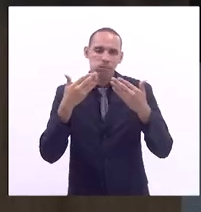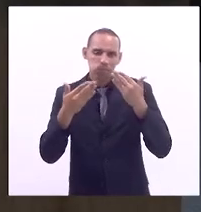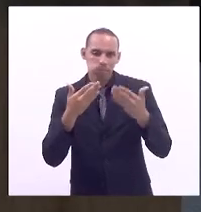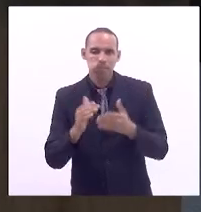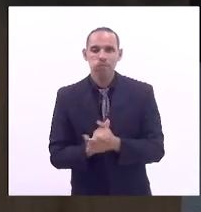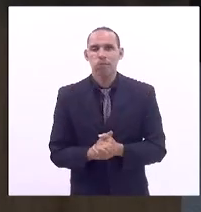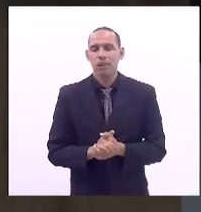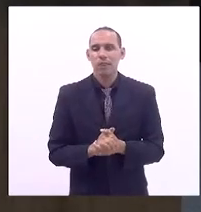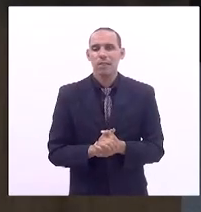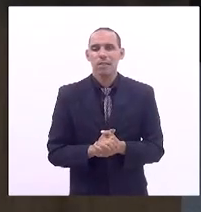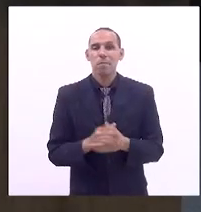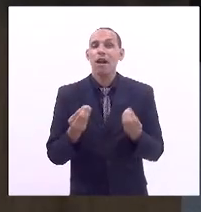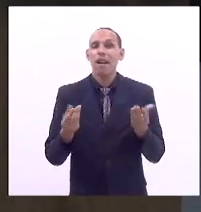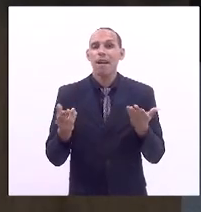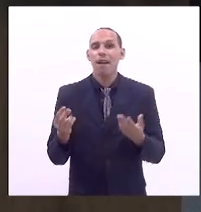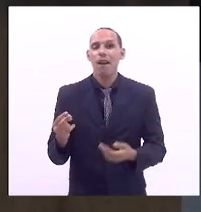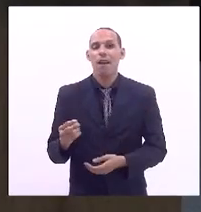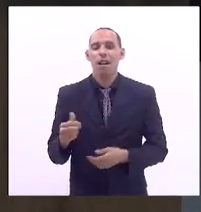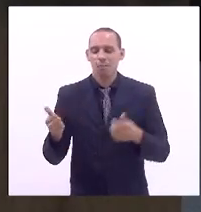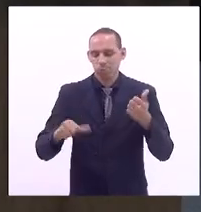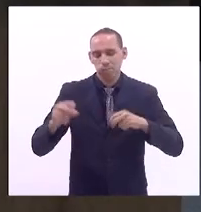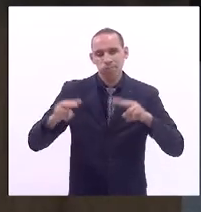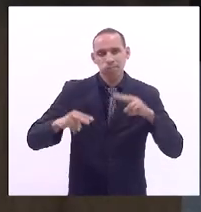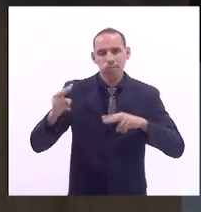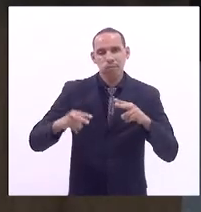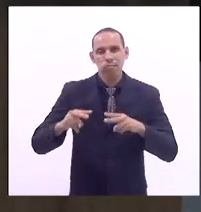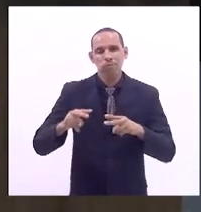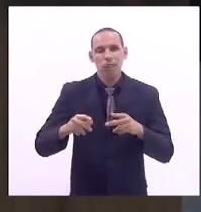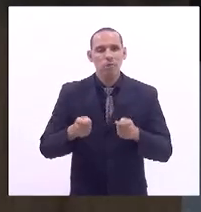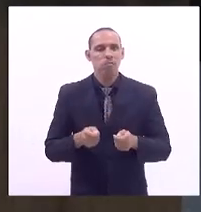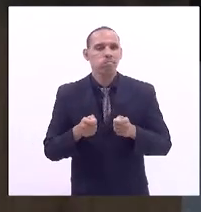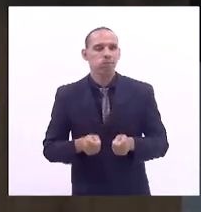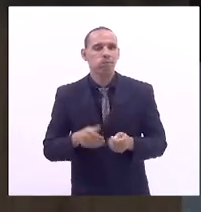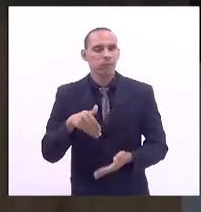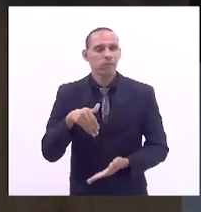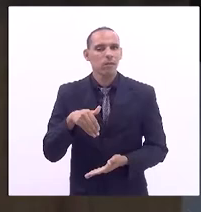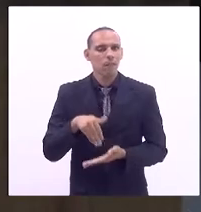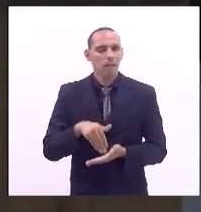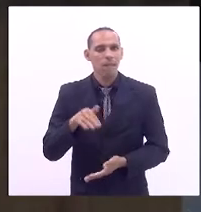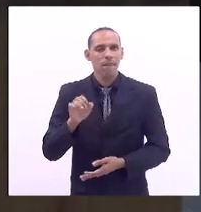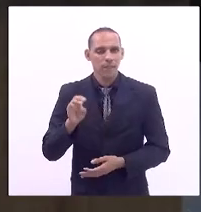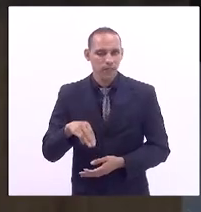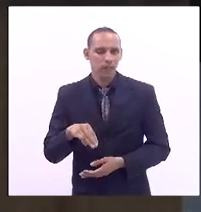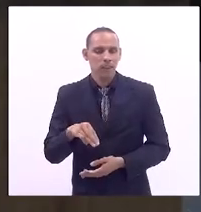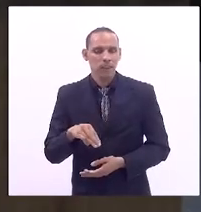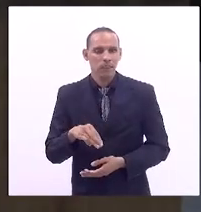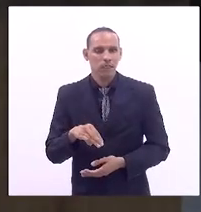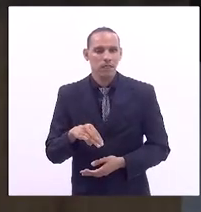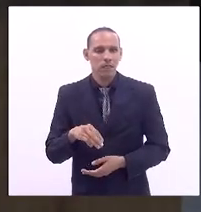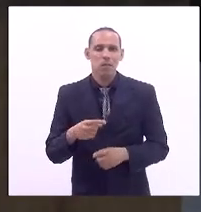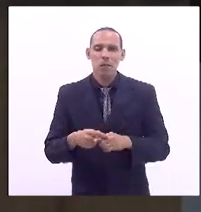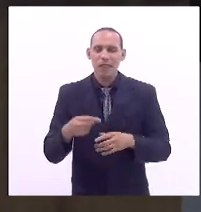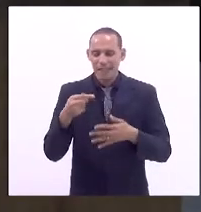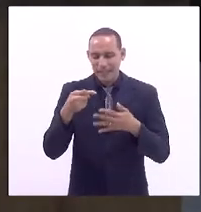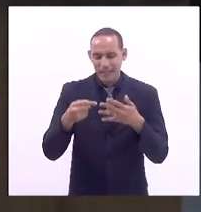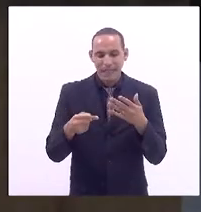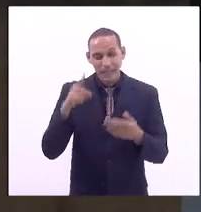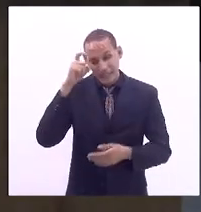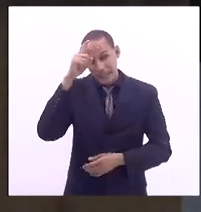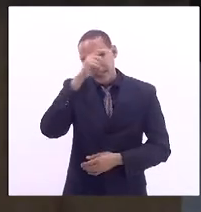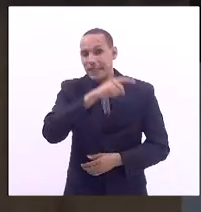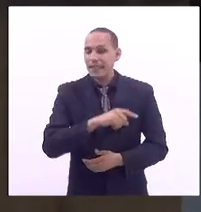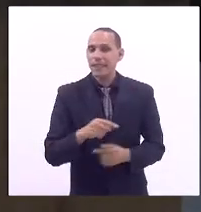pública inclusive para avaliar a nossa posição final sobre o mérito do projeto que é marcada por uma série de complexidades No